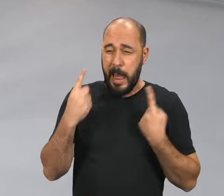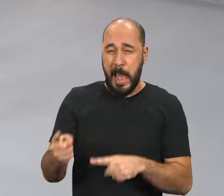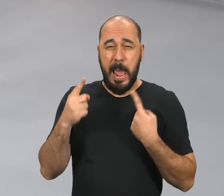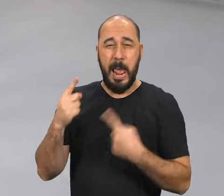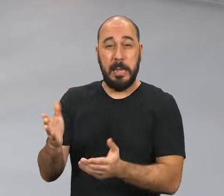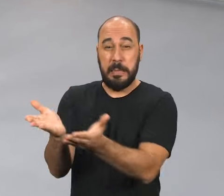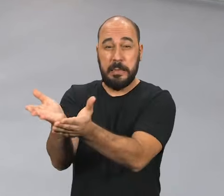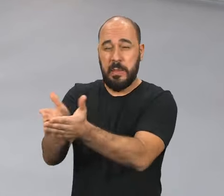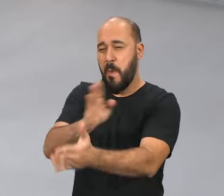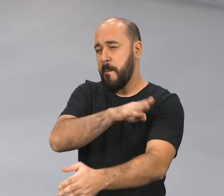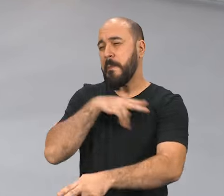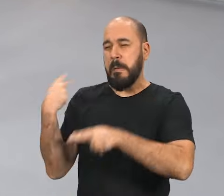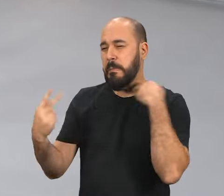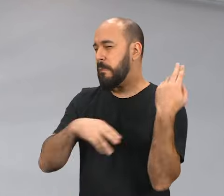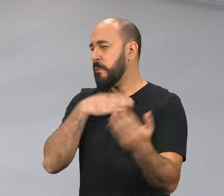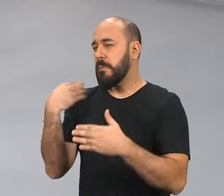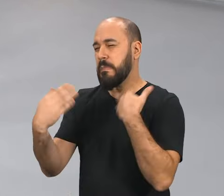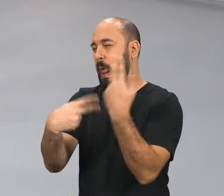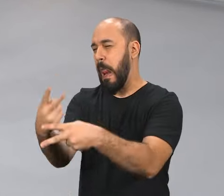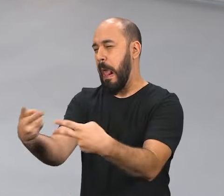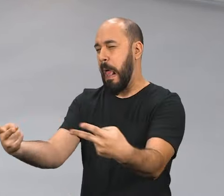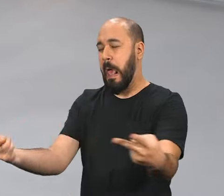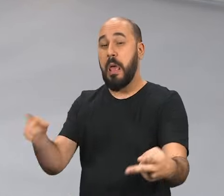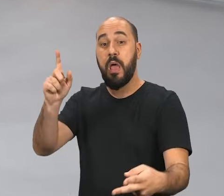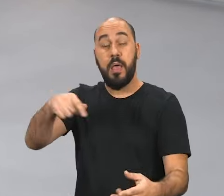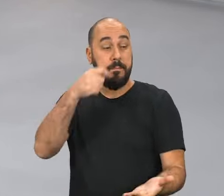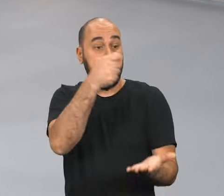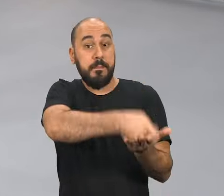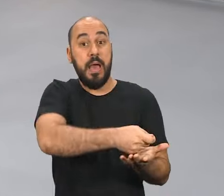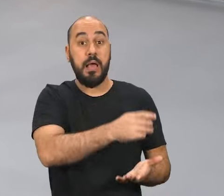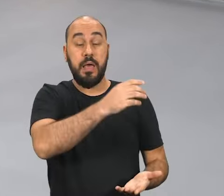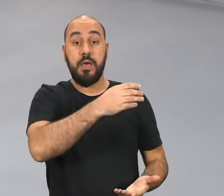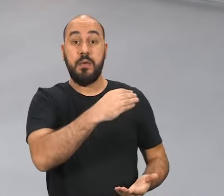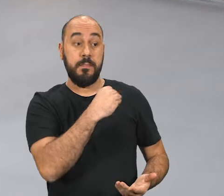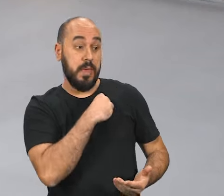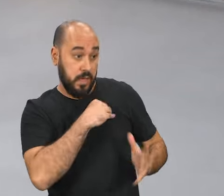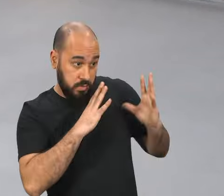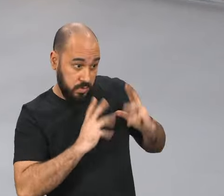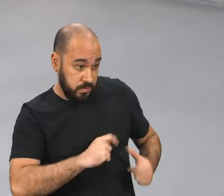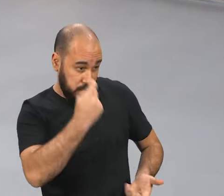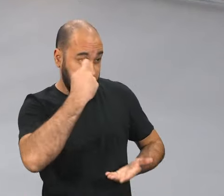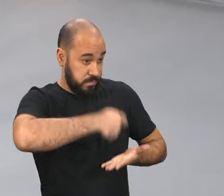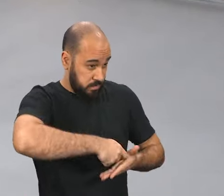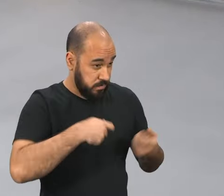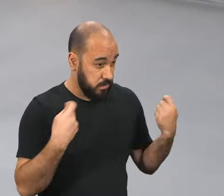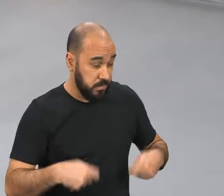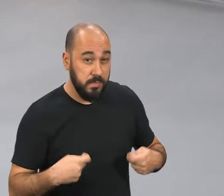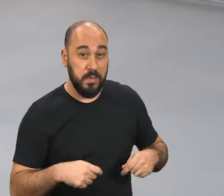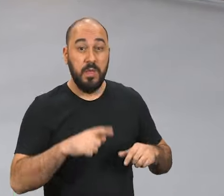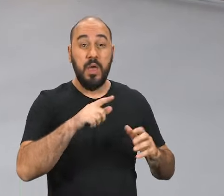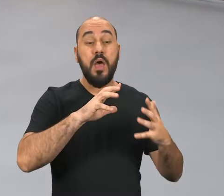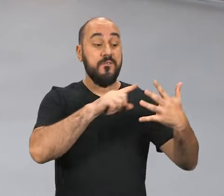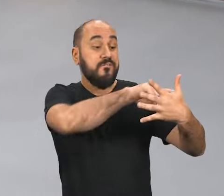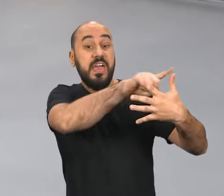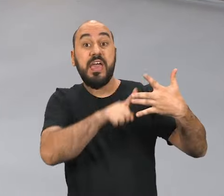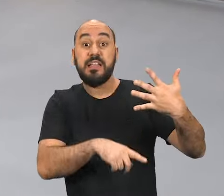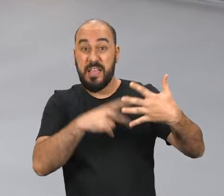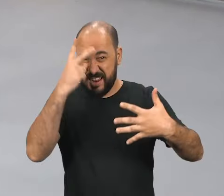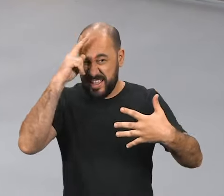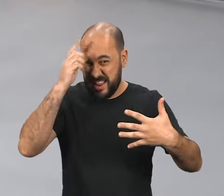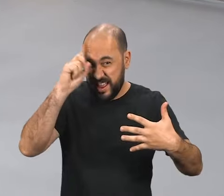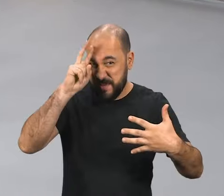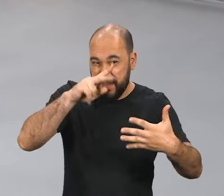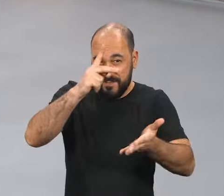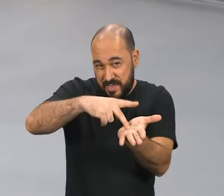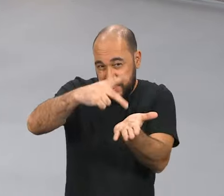das cruzadas, das perseguições, das indulgências, quando a Bíblia foi queimada, quando a verdade foi jogada por terra, quando a